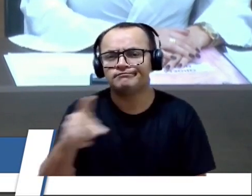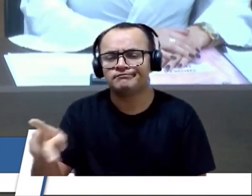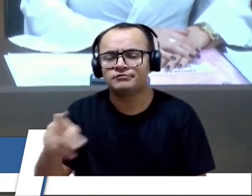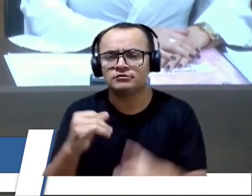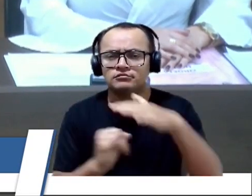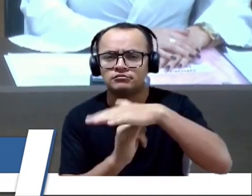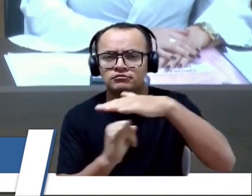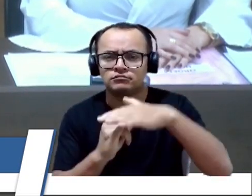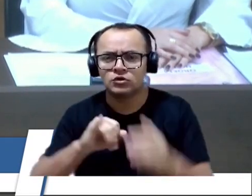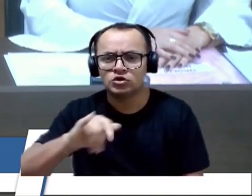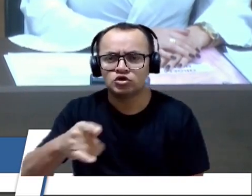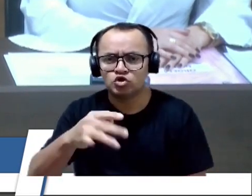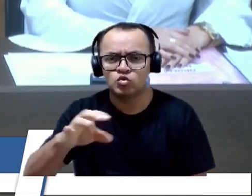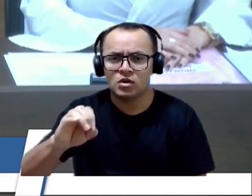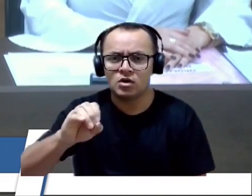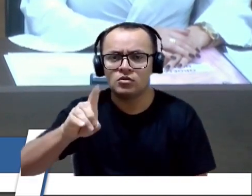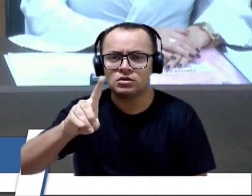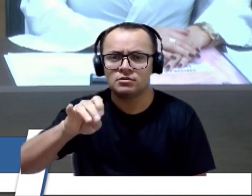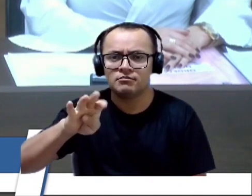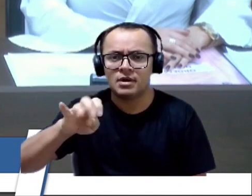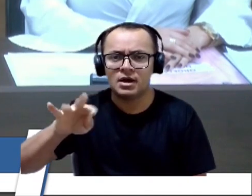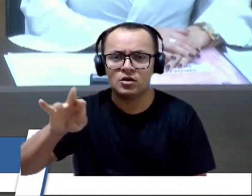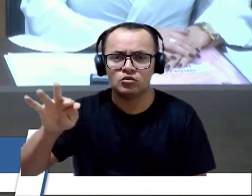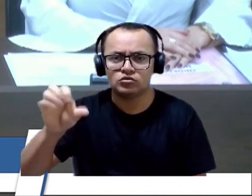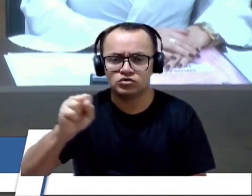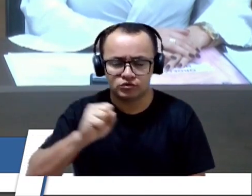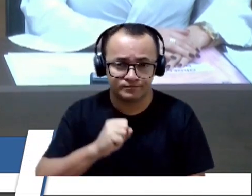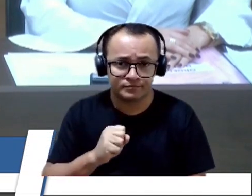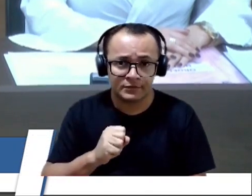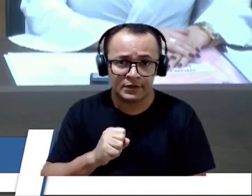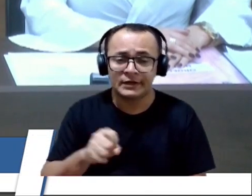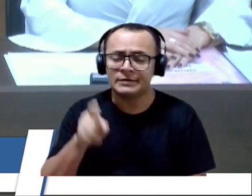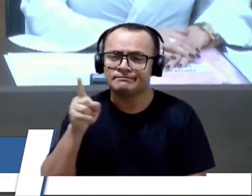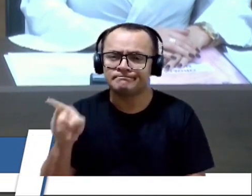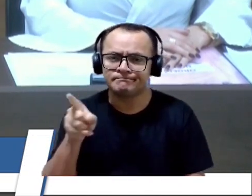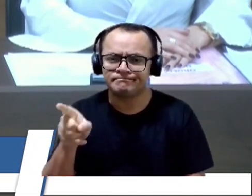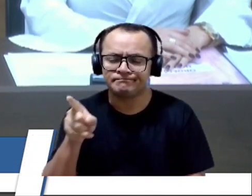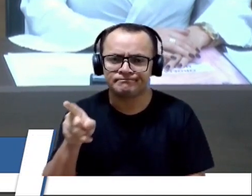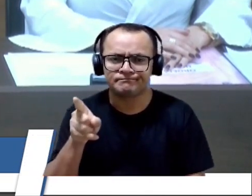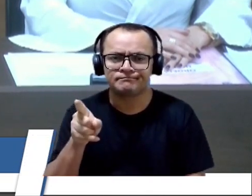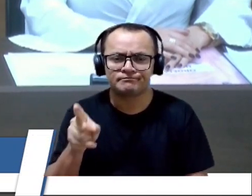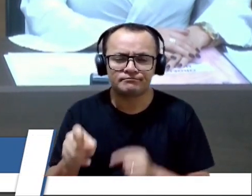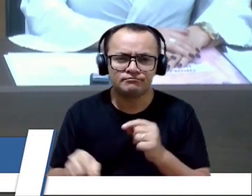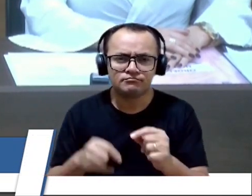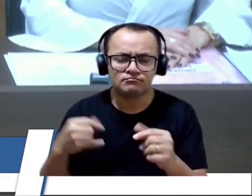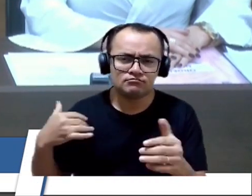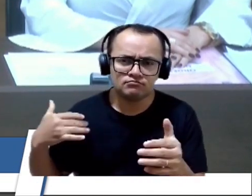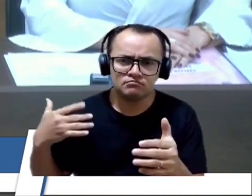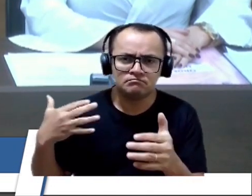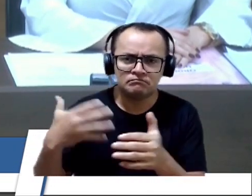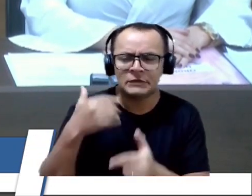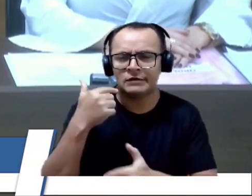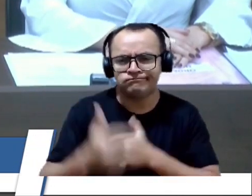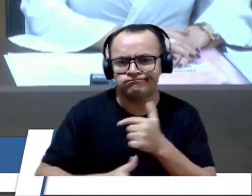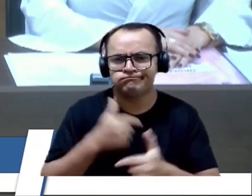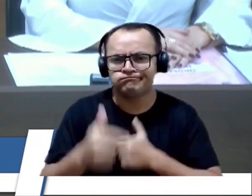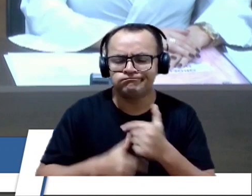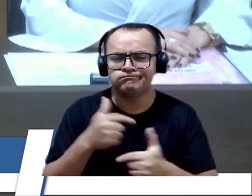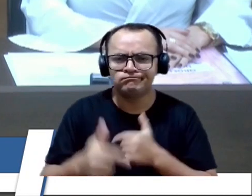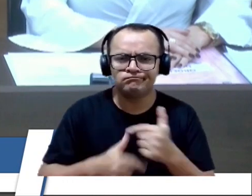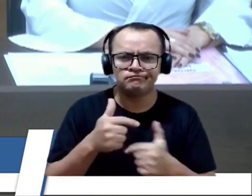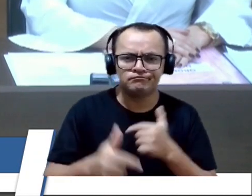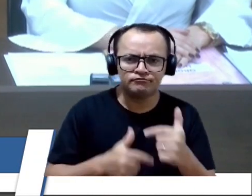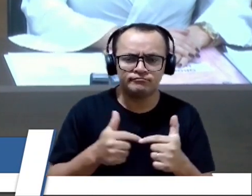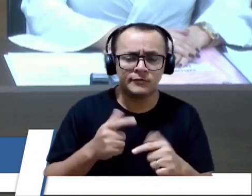Barro. Apesar de descrito sobre sua trajetória laboral, ressalta-se o alicerce da